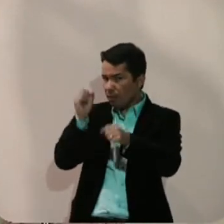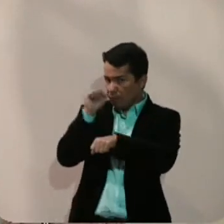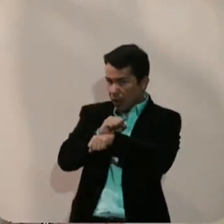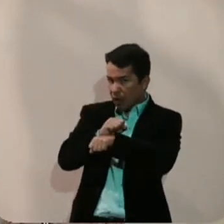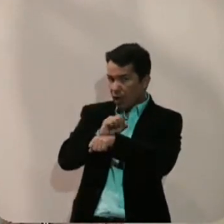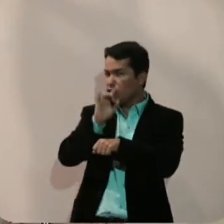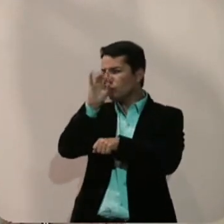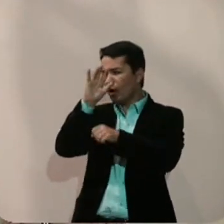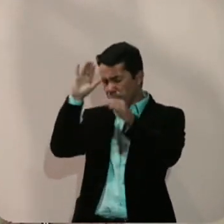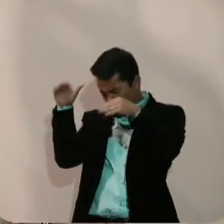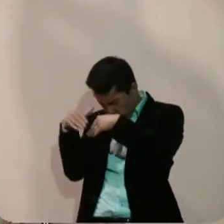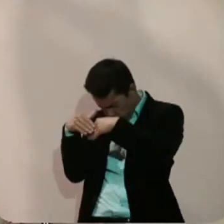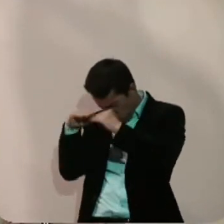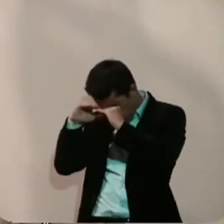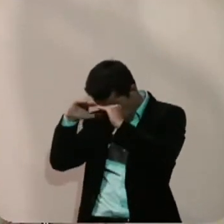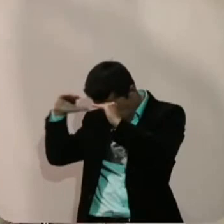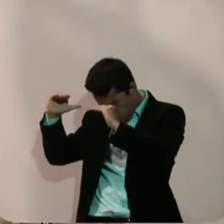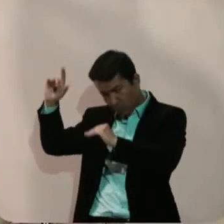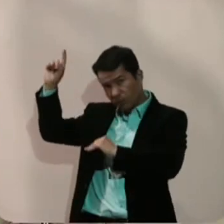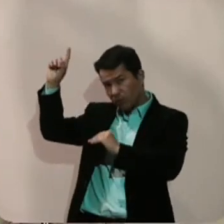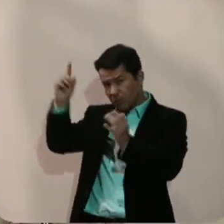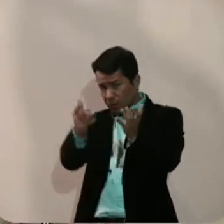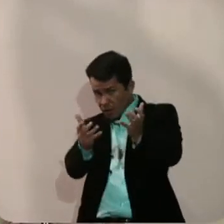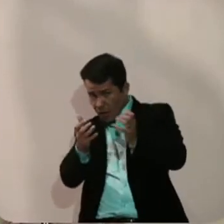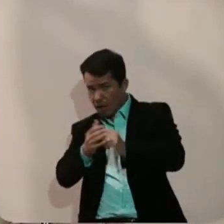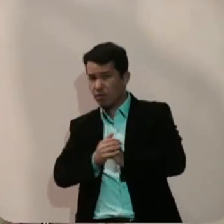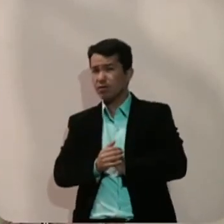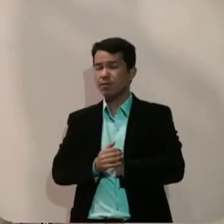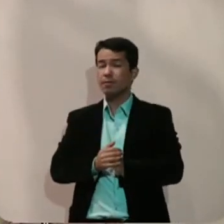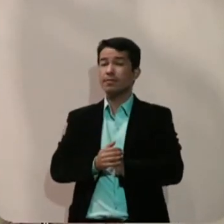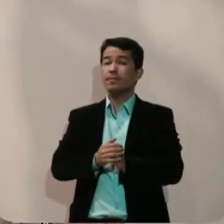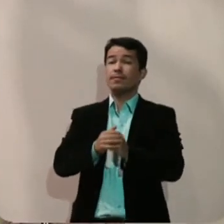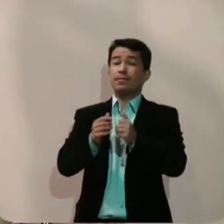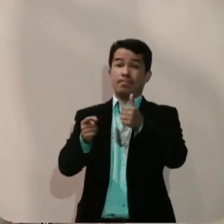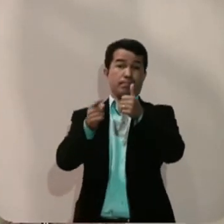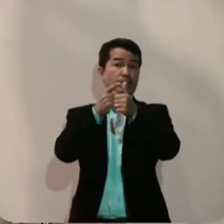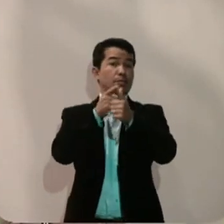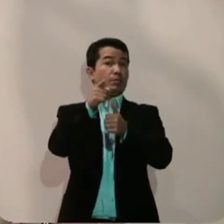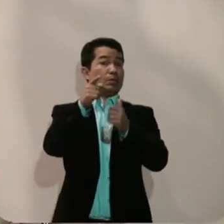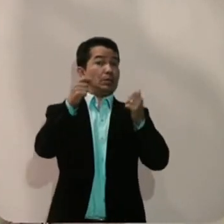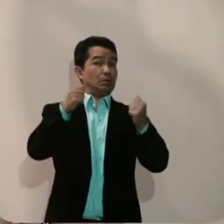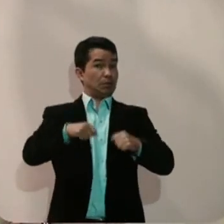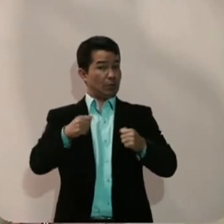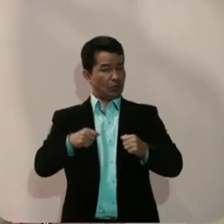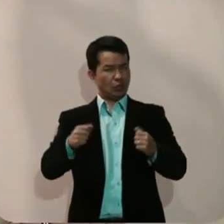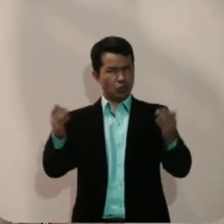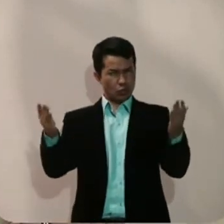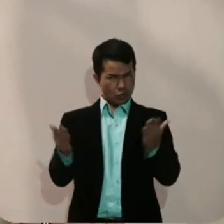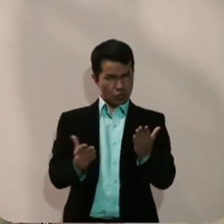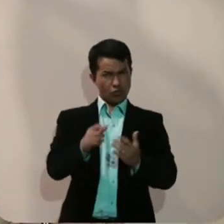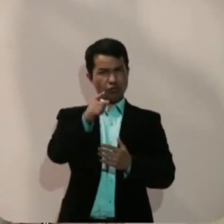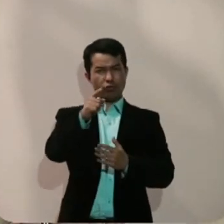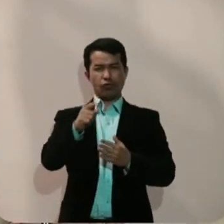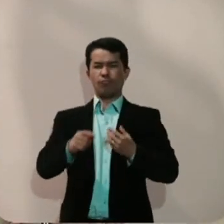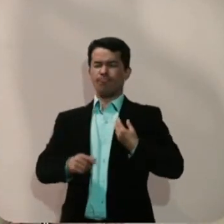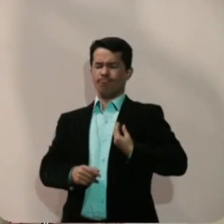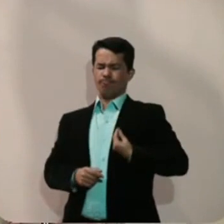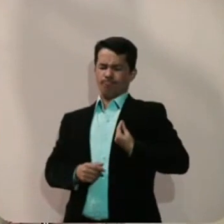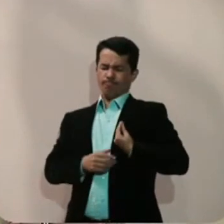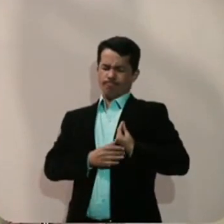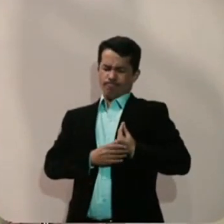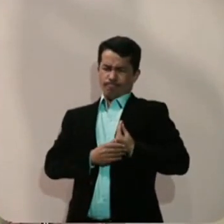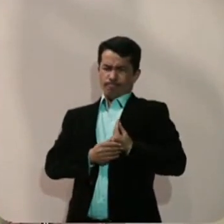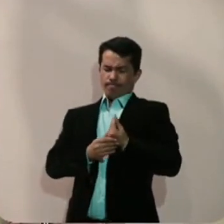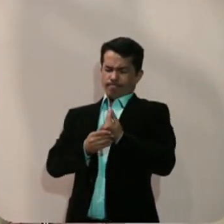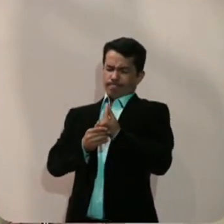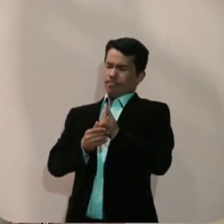assumir compromissos. Você vai fazer primeiro um compromisso com Jesus, onde você vai confessar para Ele: Senhor, eu tenho